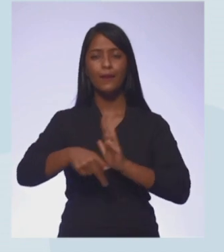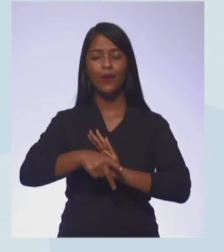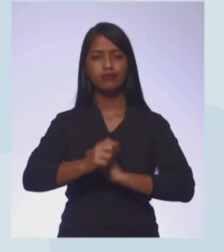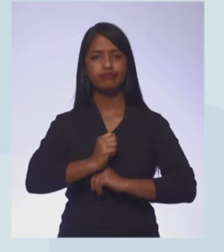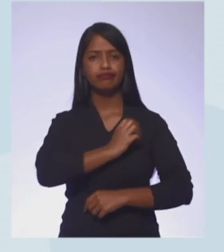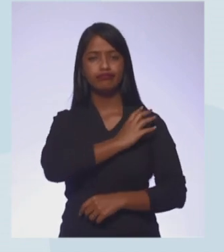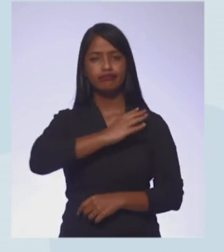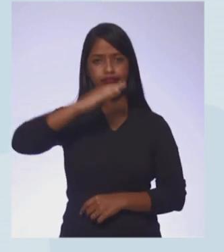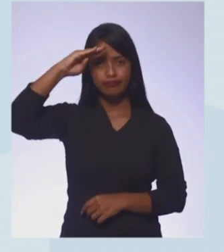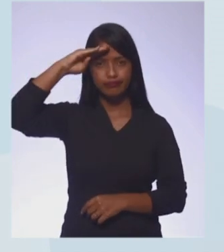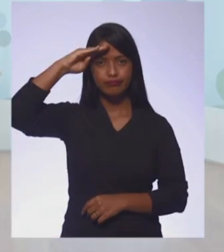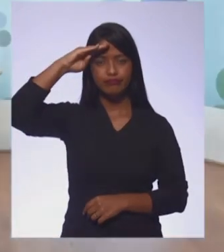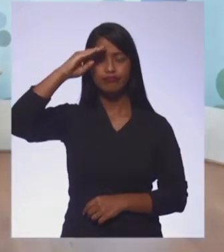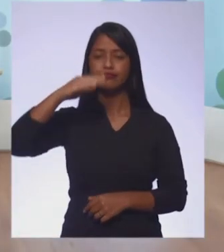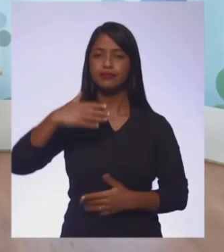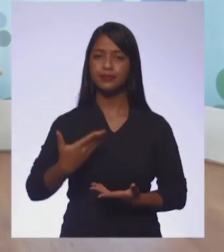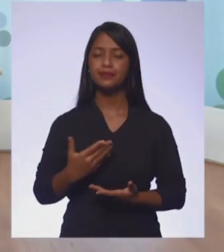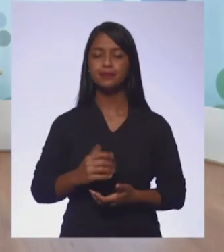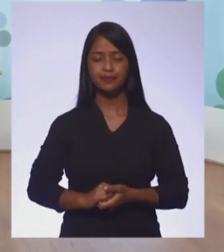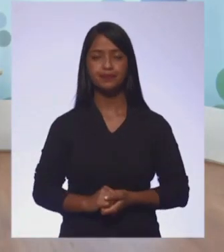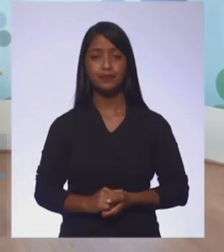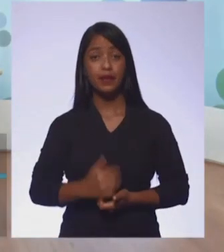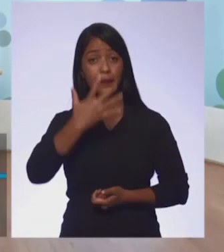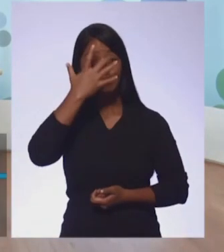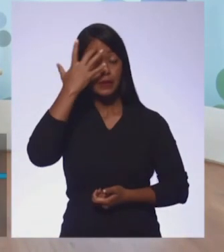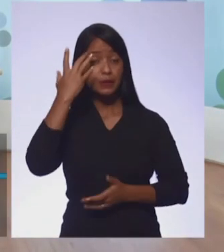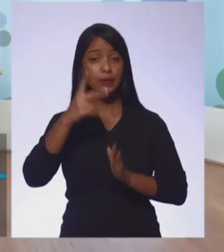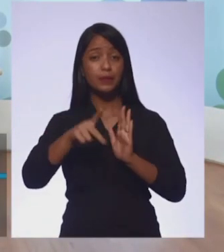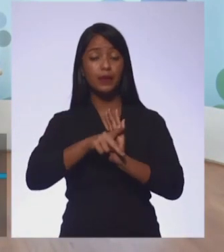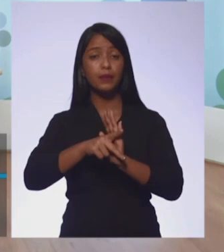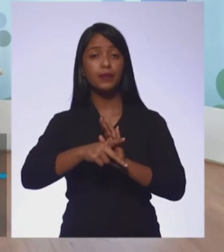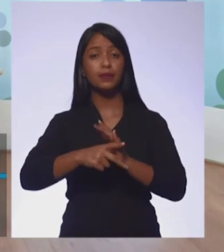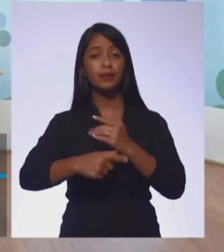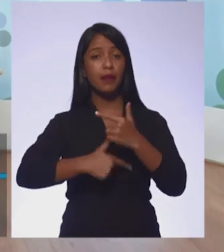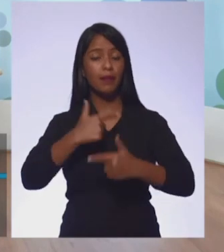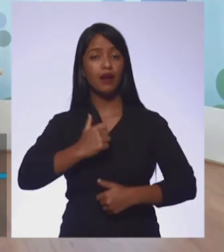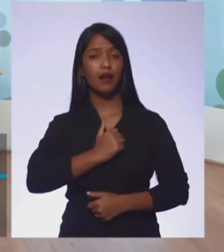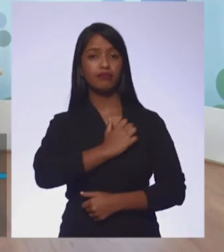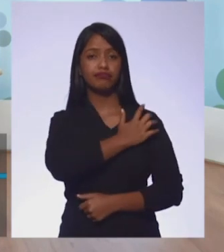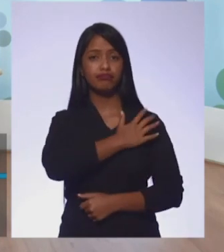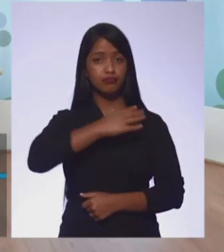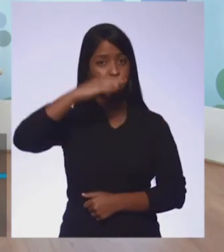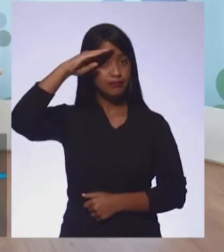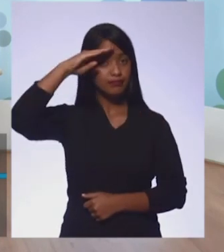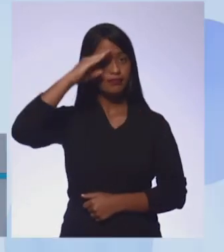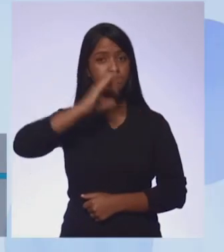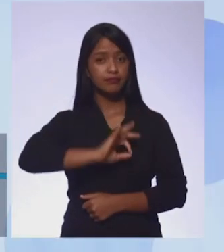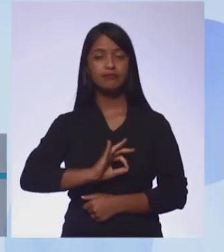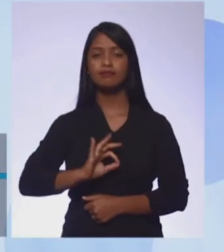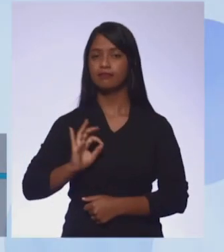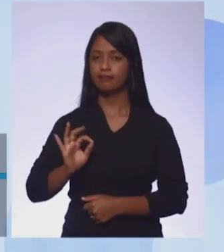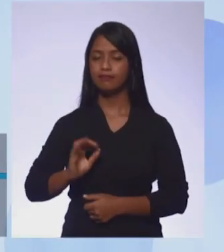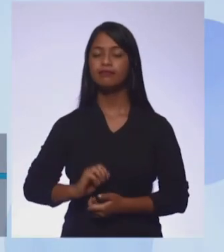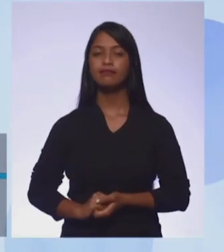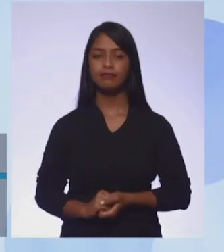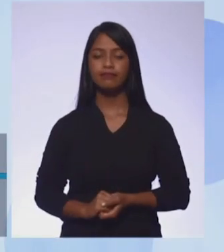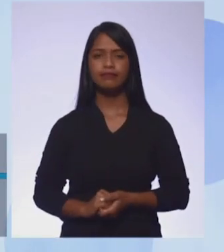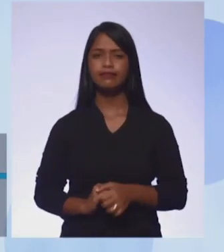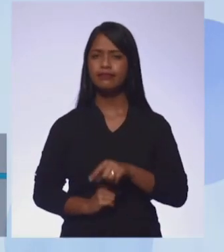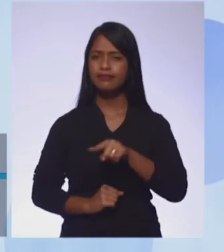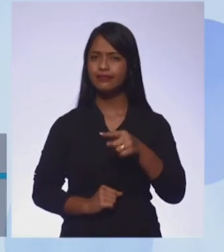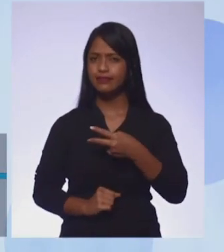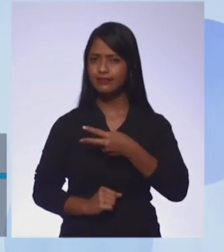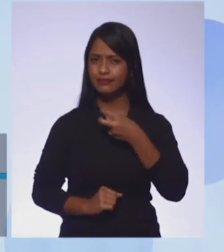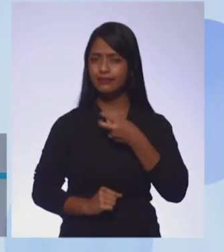Então, uma pessoa do exército aí, né? Isso, exército, obrigada. Tá. Então, vamos lá. E vocês perceberam, né?